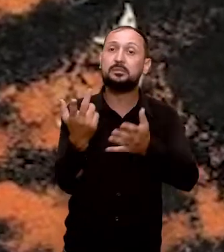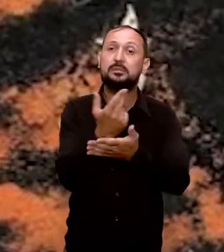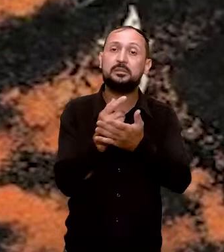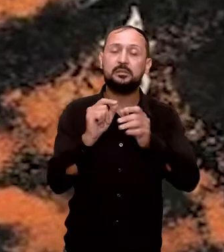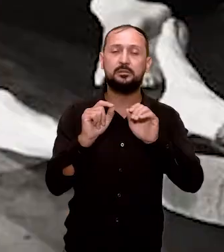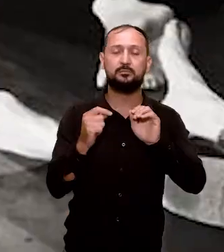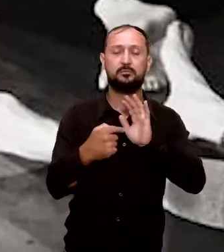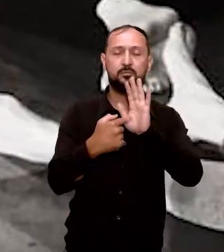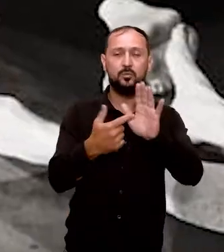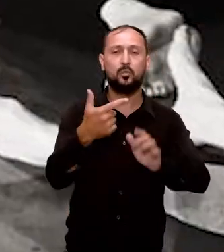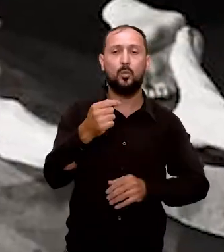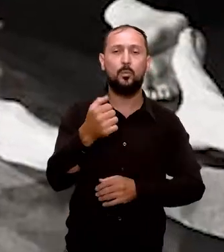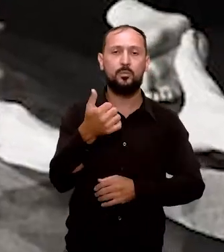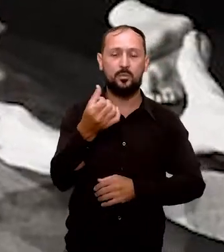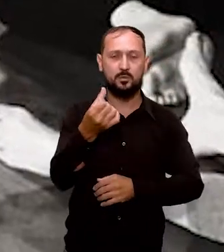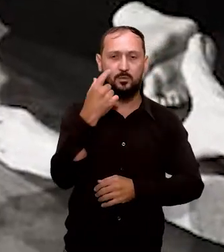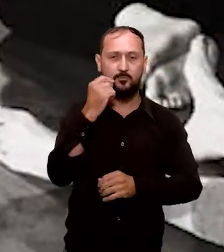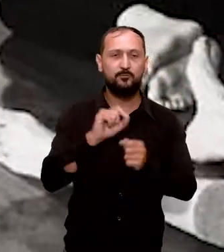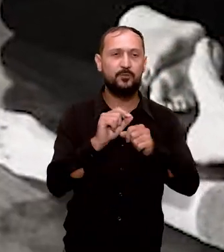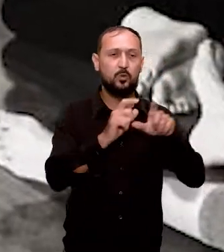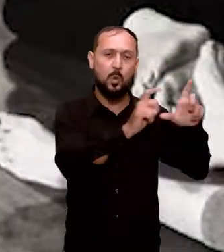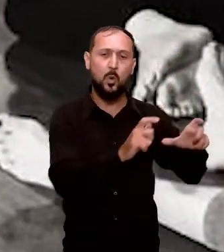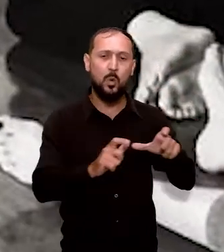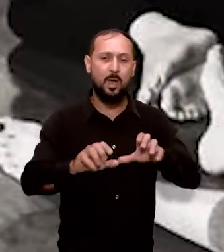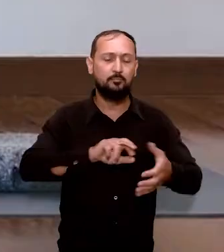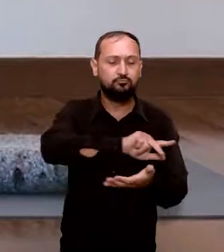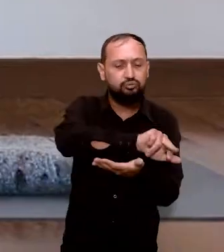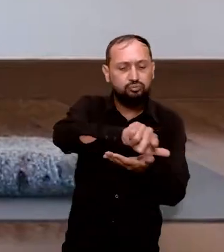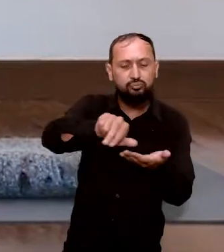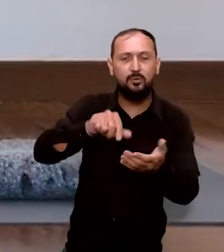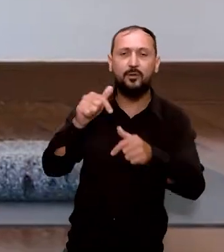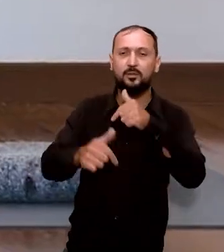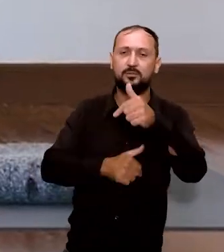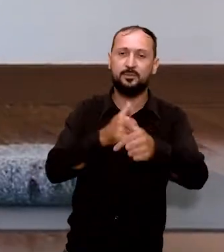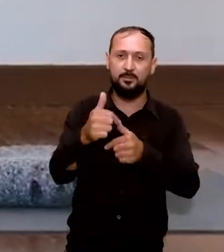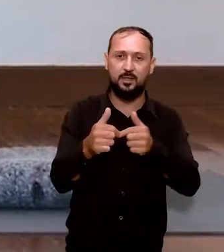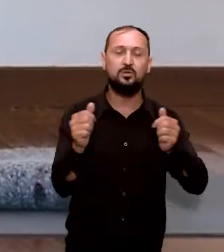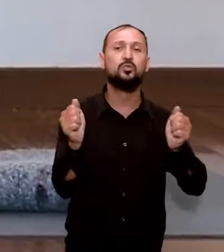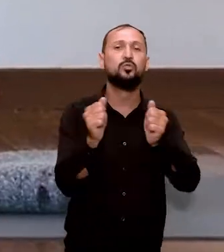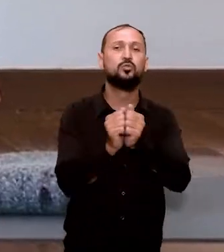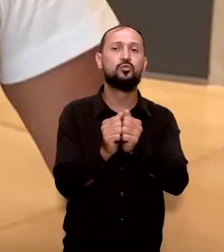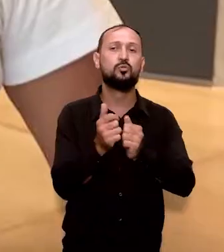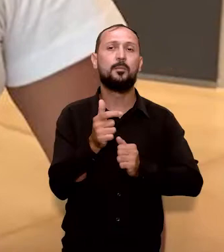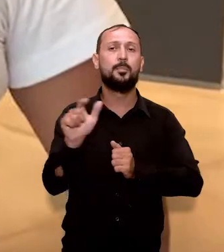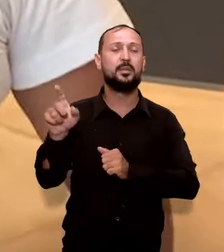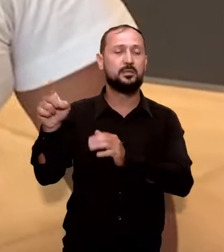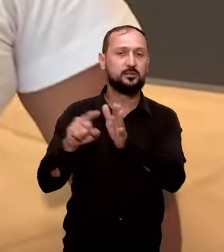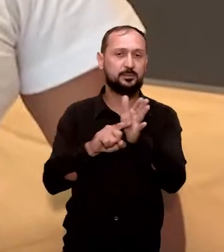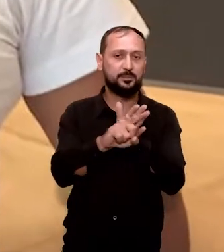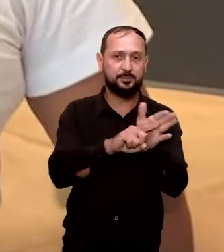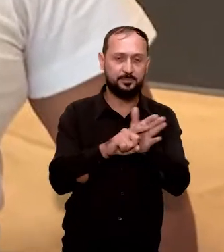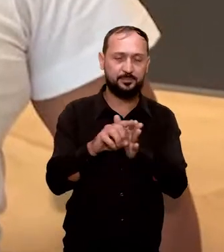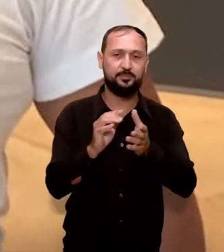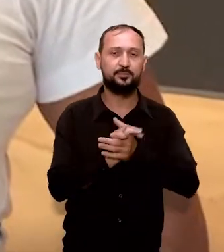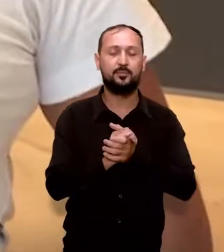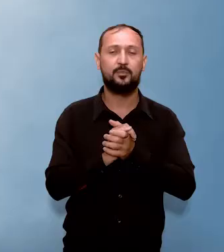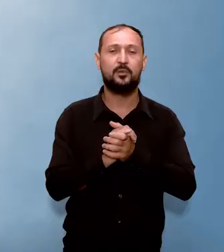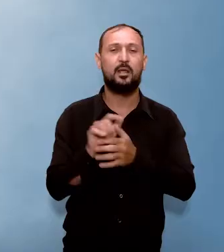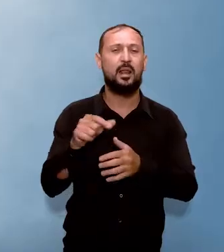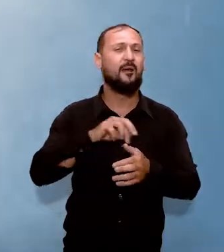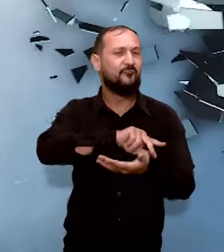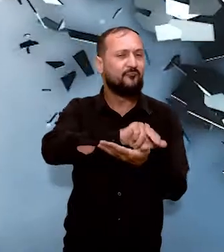em 2016, criou o Múltiplo Ateliê, em que desenvolve trabalhos com artistas